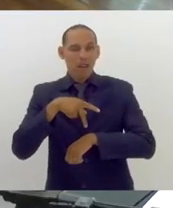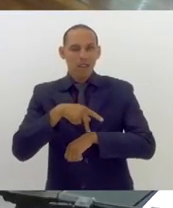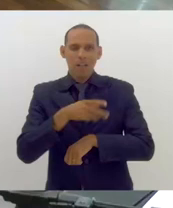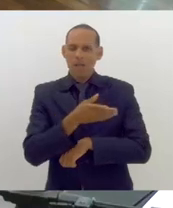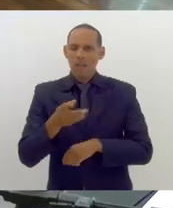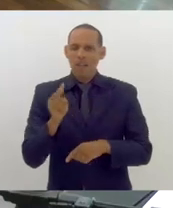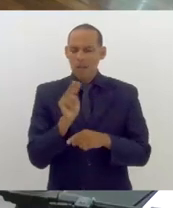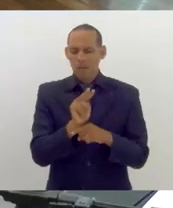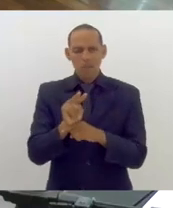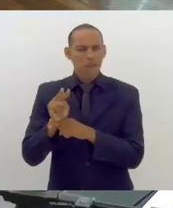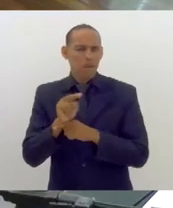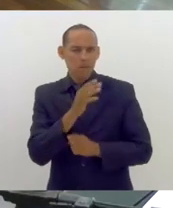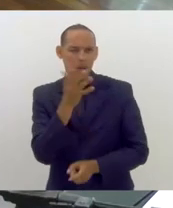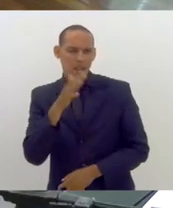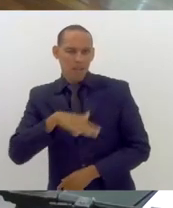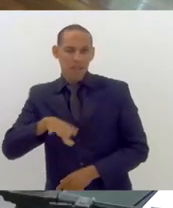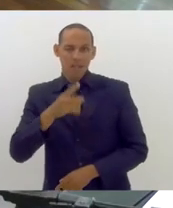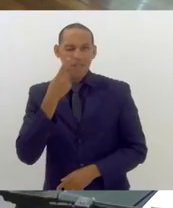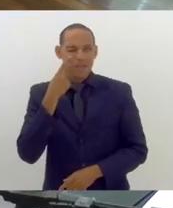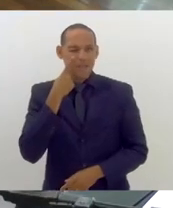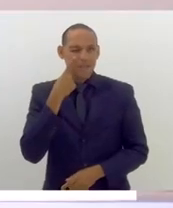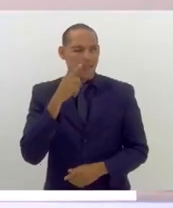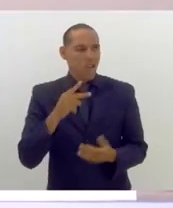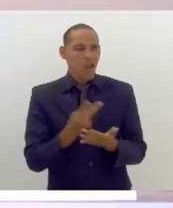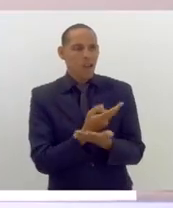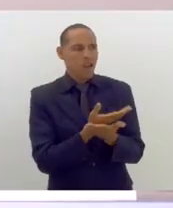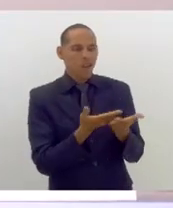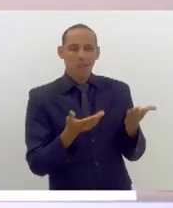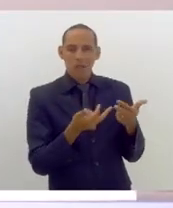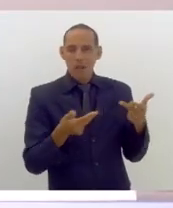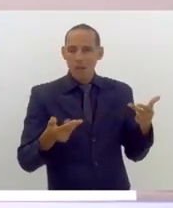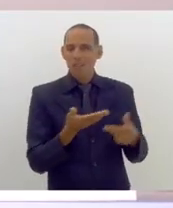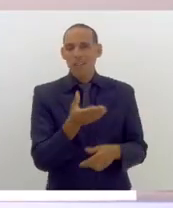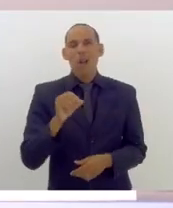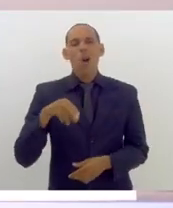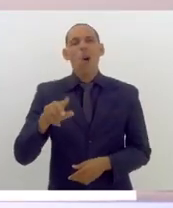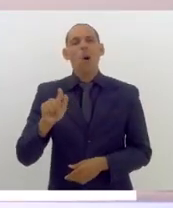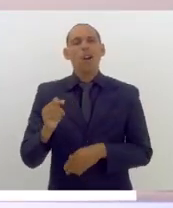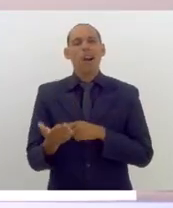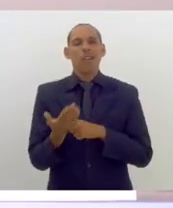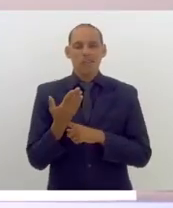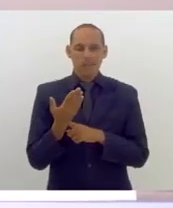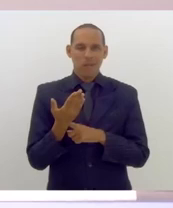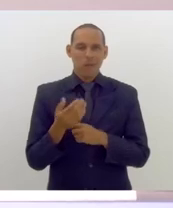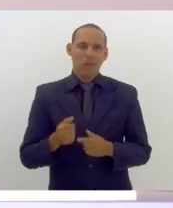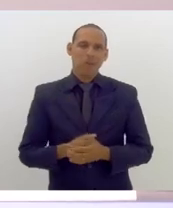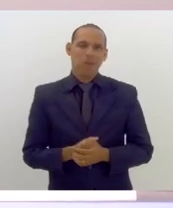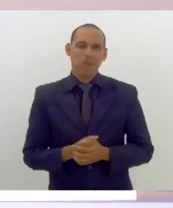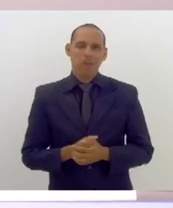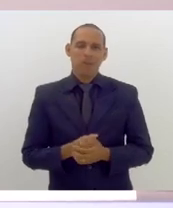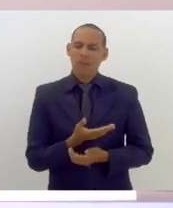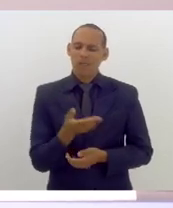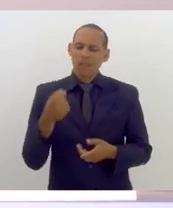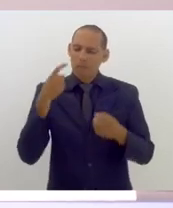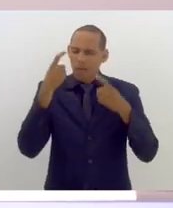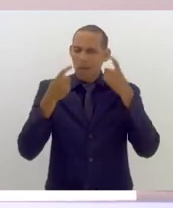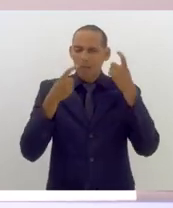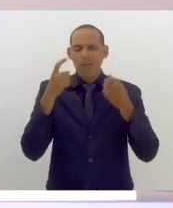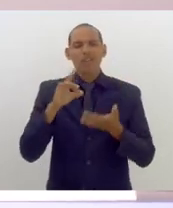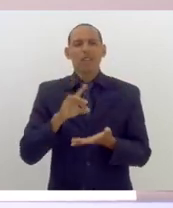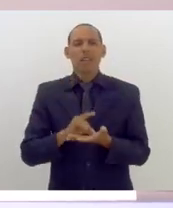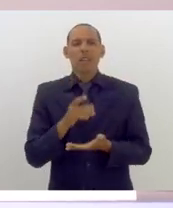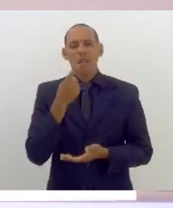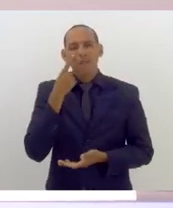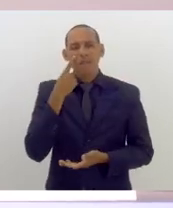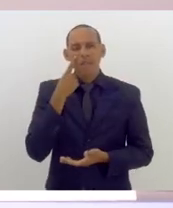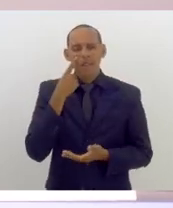preservação do meio ambiente que são as as ONGs que nos ajudam né que tem essa preocupação pega